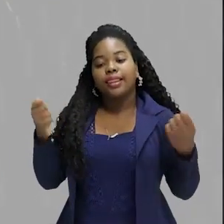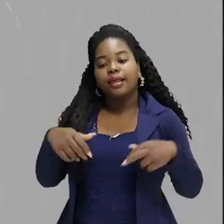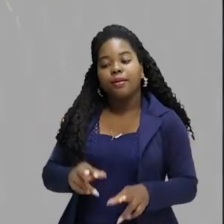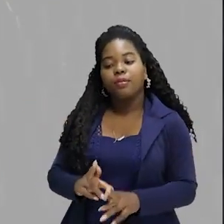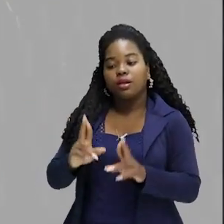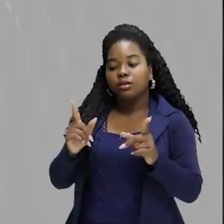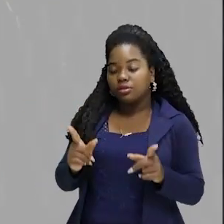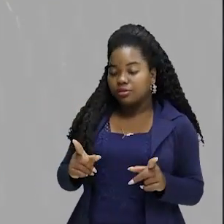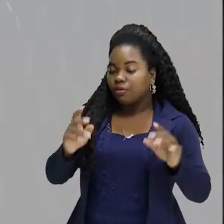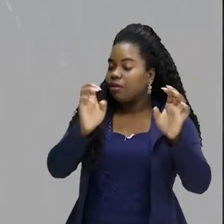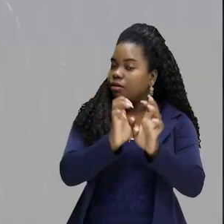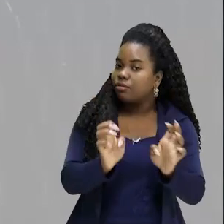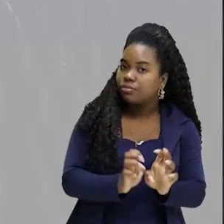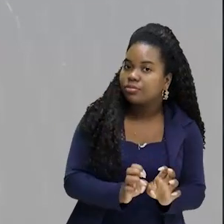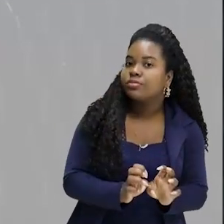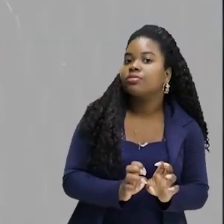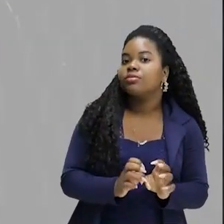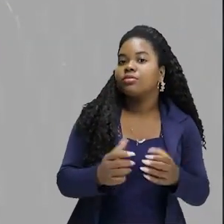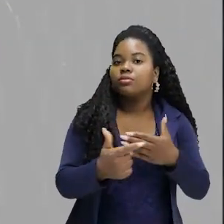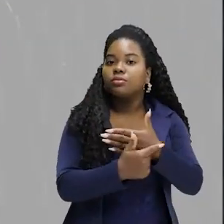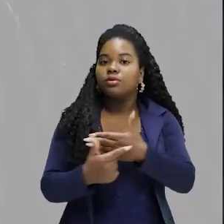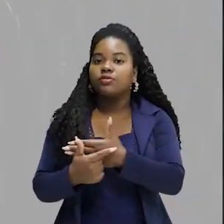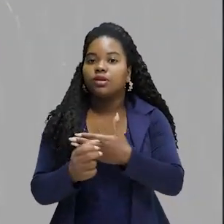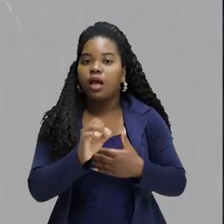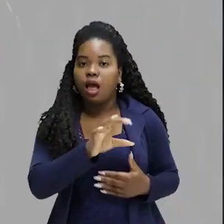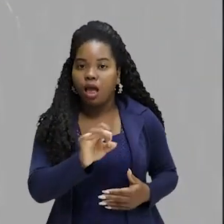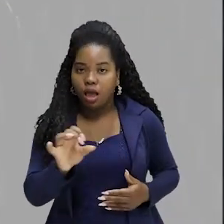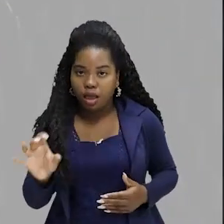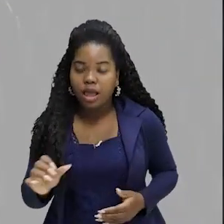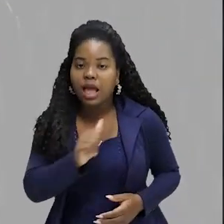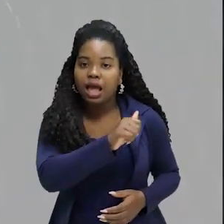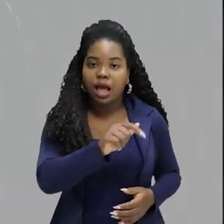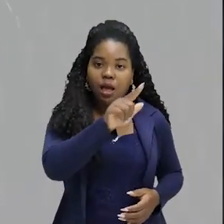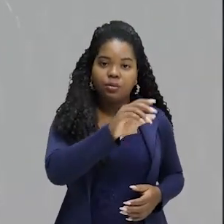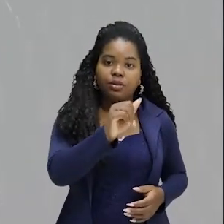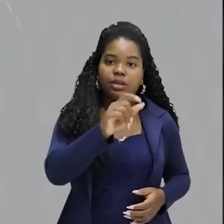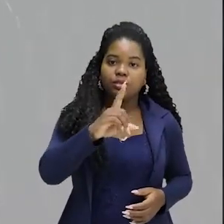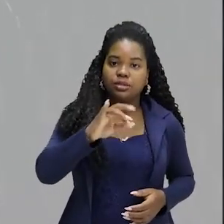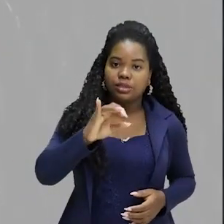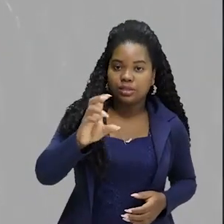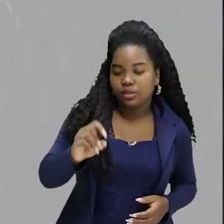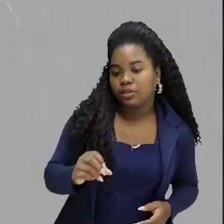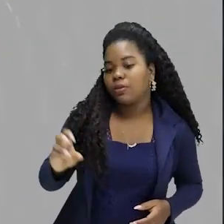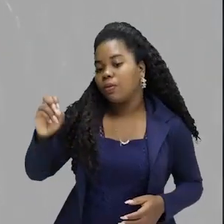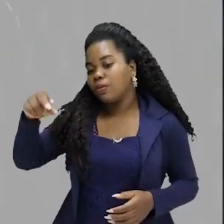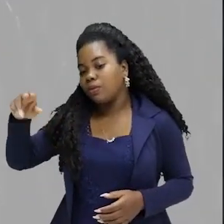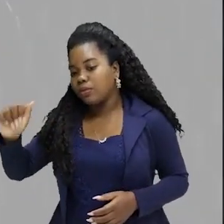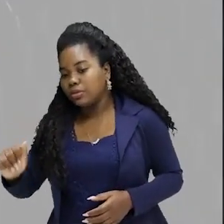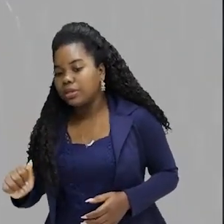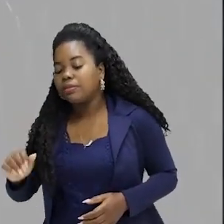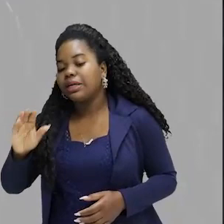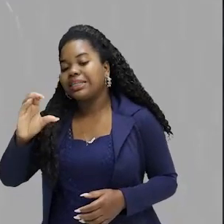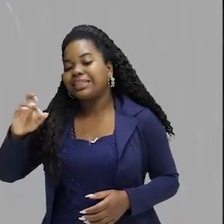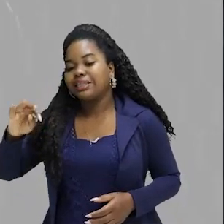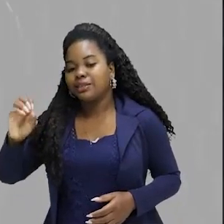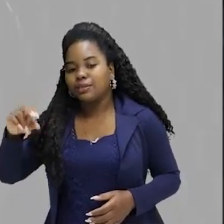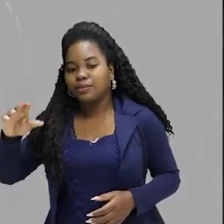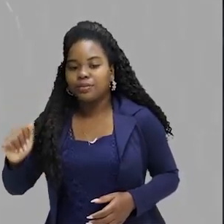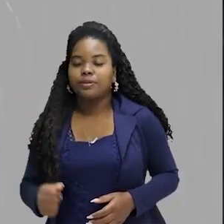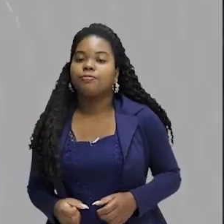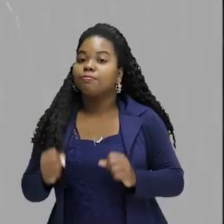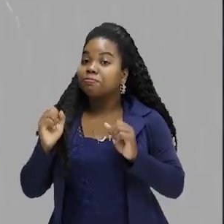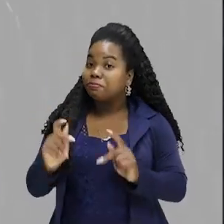uma estrutura, uma função da outra. Al para aldeído, ona para a cetona.